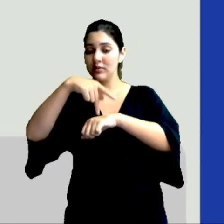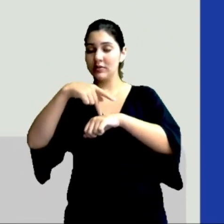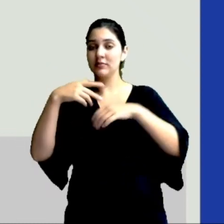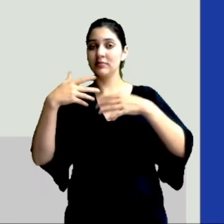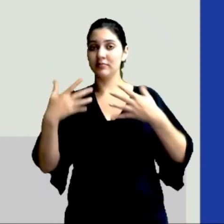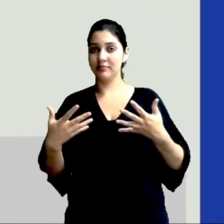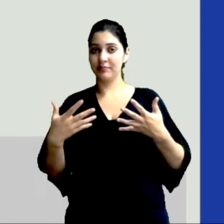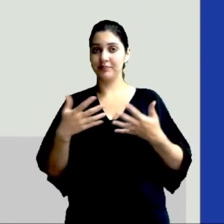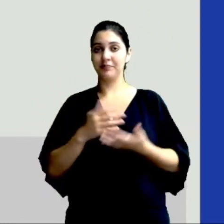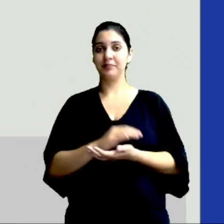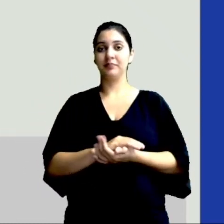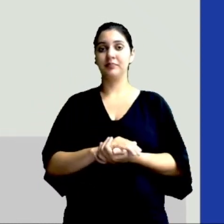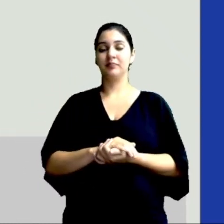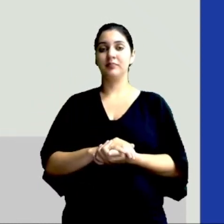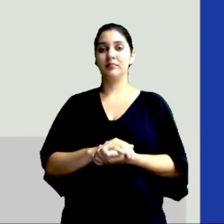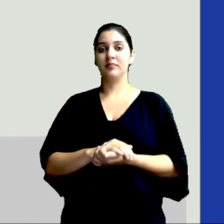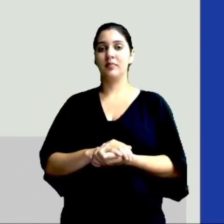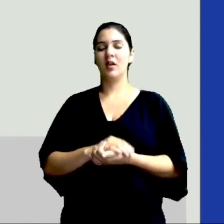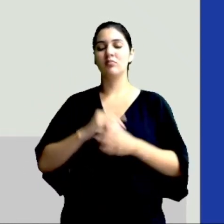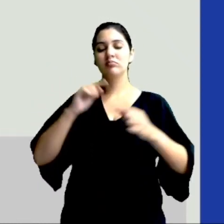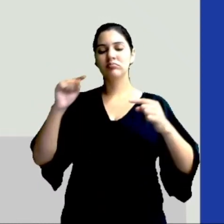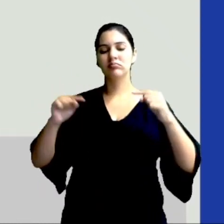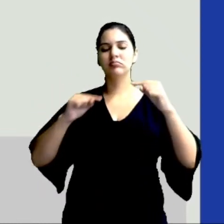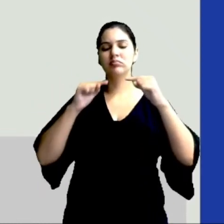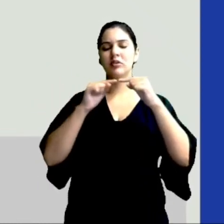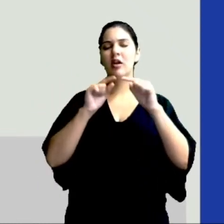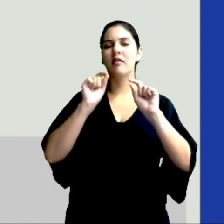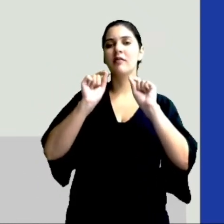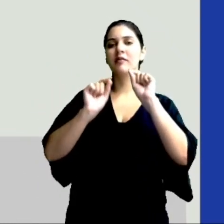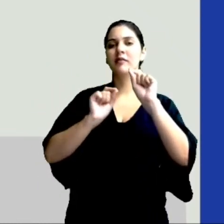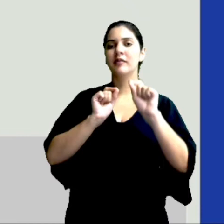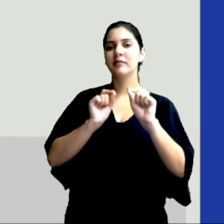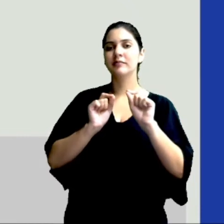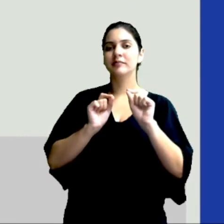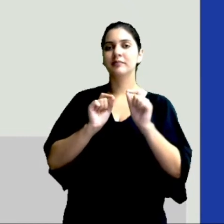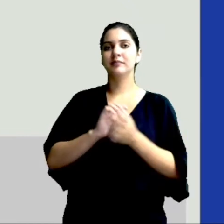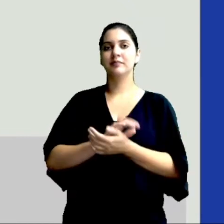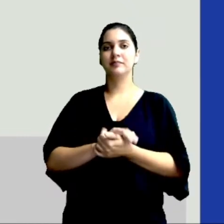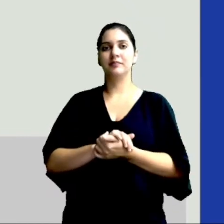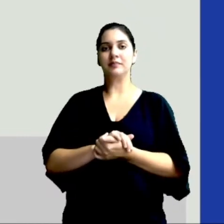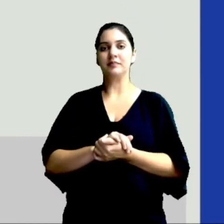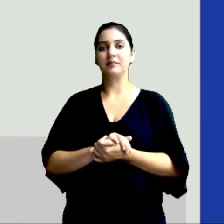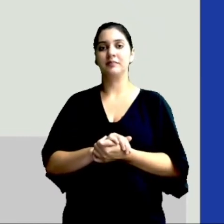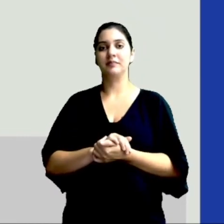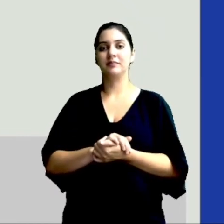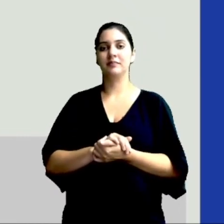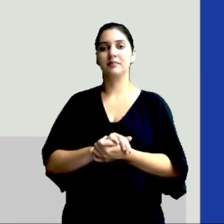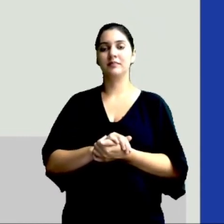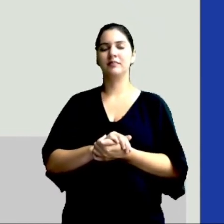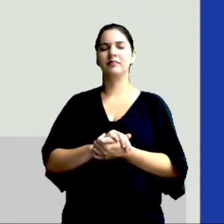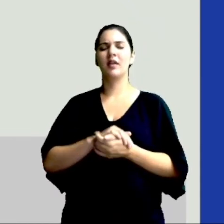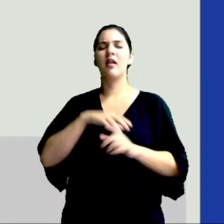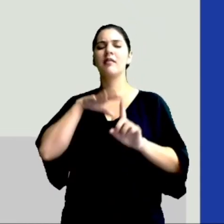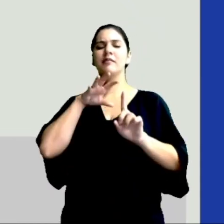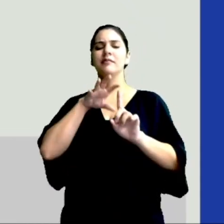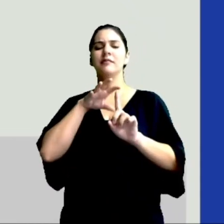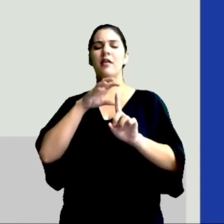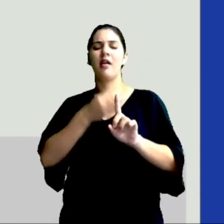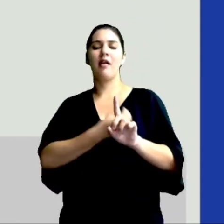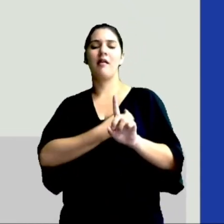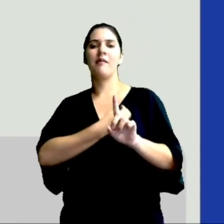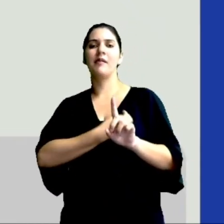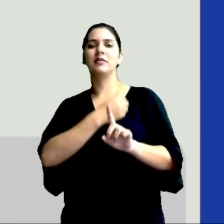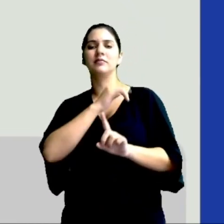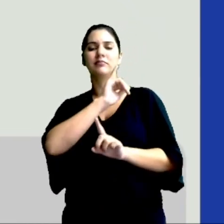Então, o objetivo ali, né, no caso, também, que muito influencia essa presença de Israel,